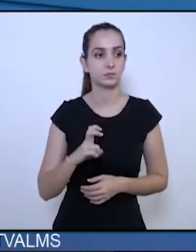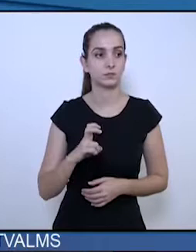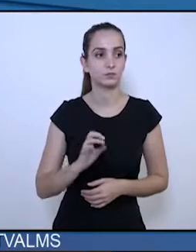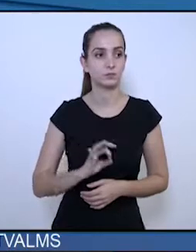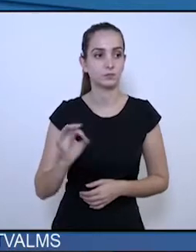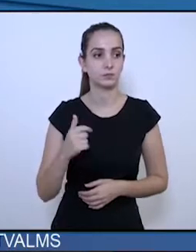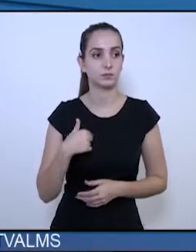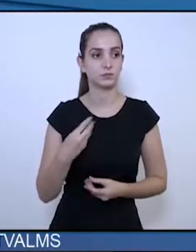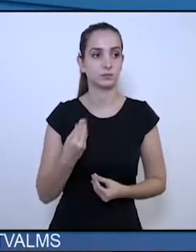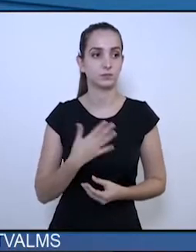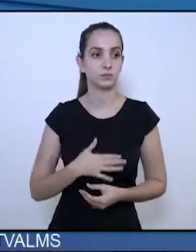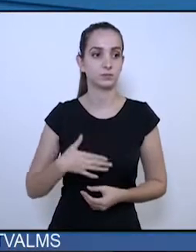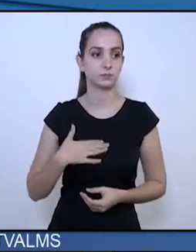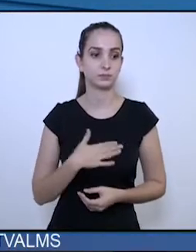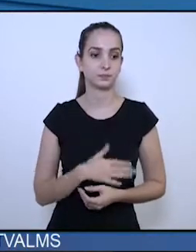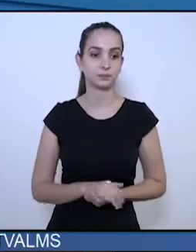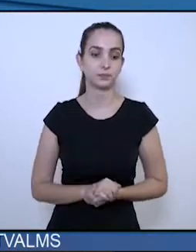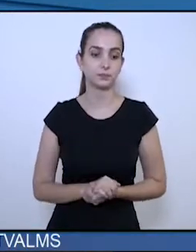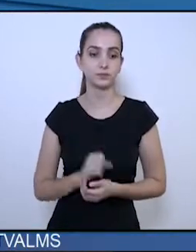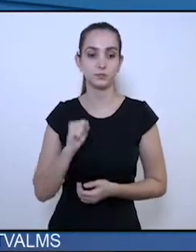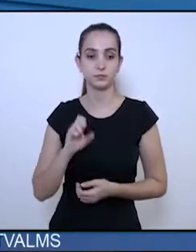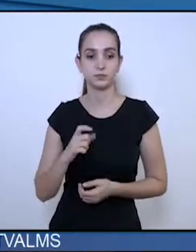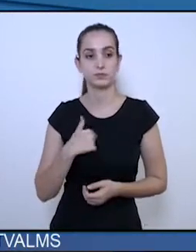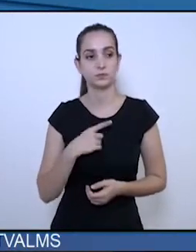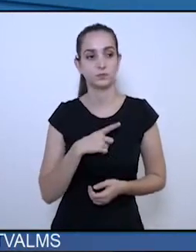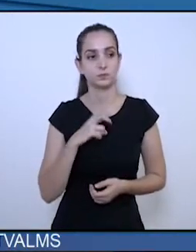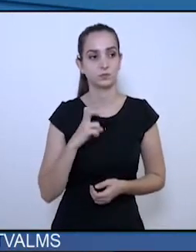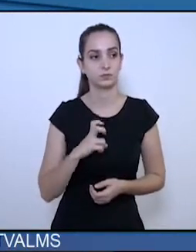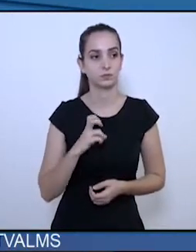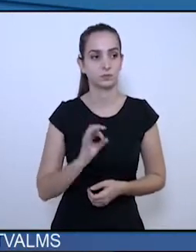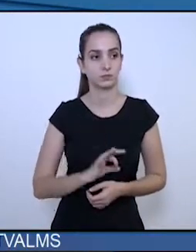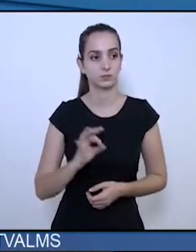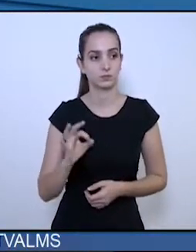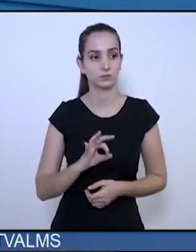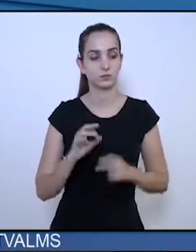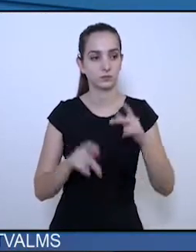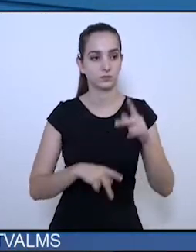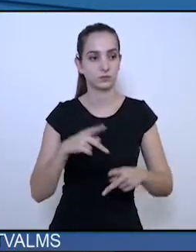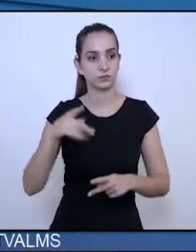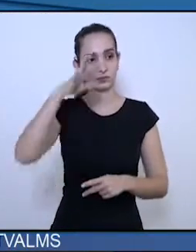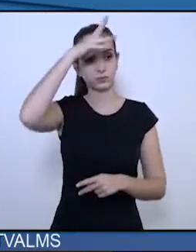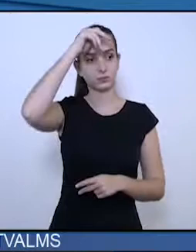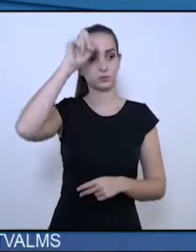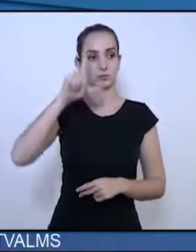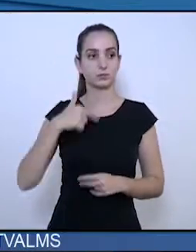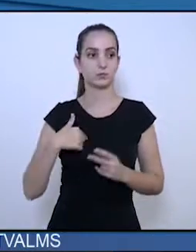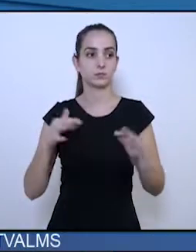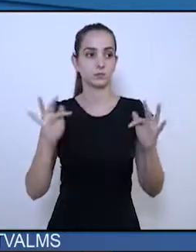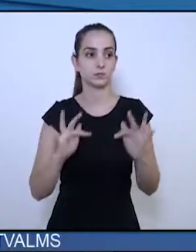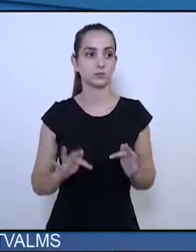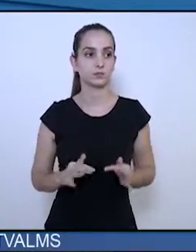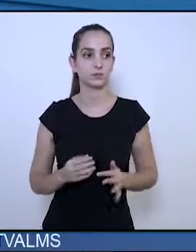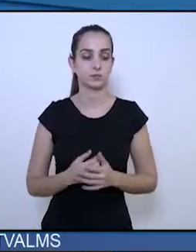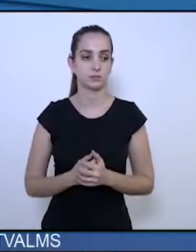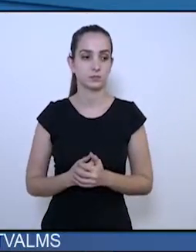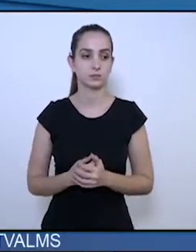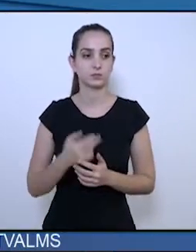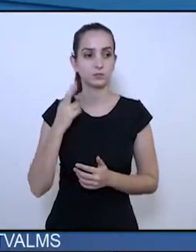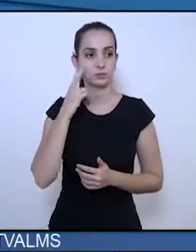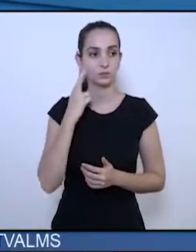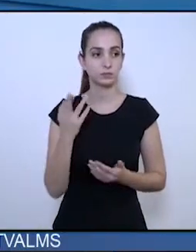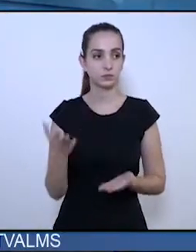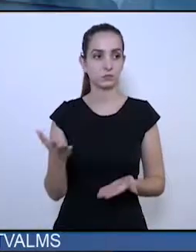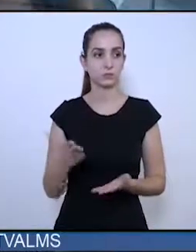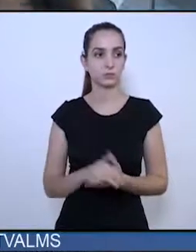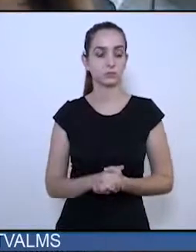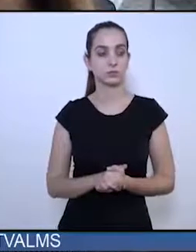fiquei muito satisfeito. Se eu tiver 5% da aceitação do povo sul-mato-grossense, eu estou feliz da vida. Partindo de Vossa Excelência,